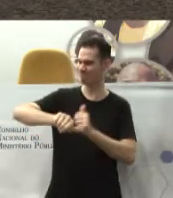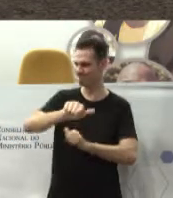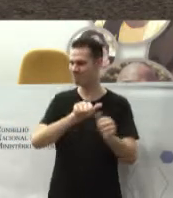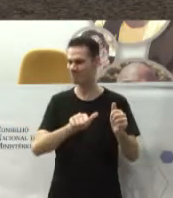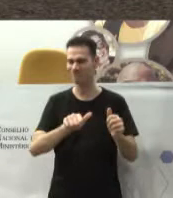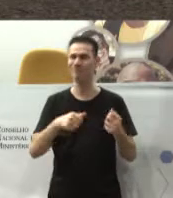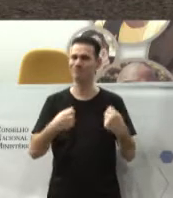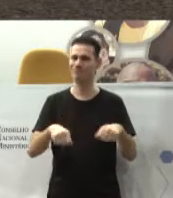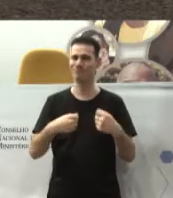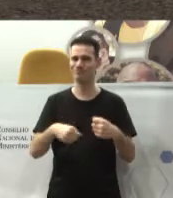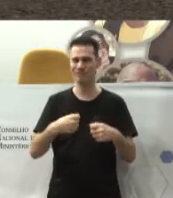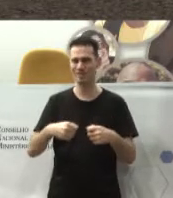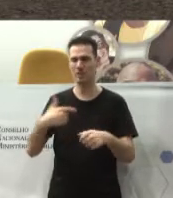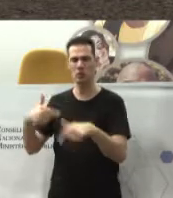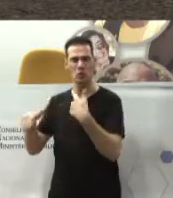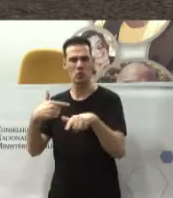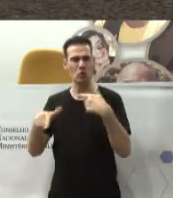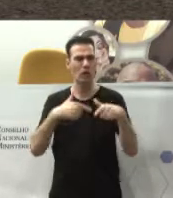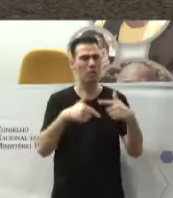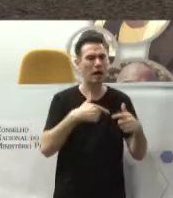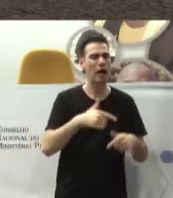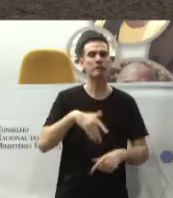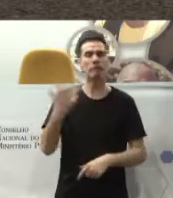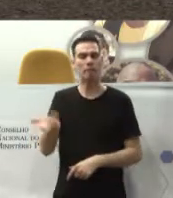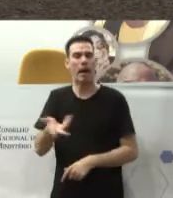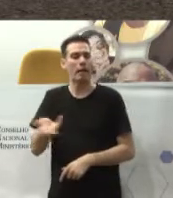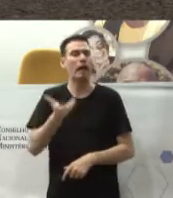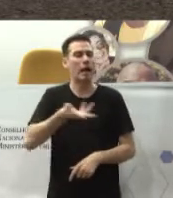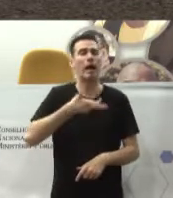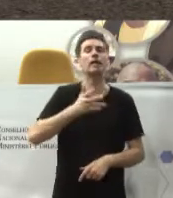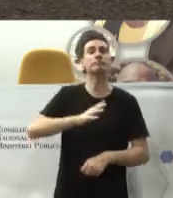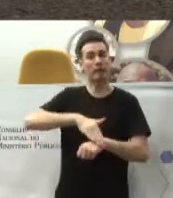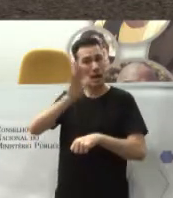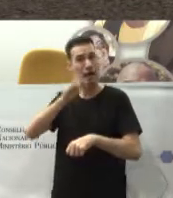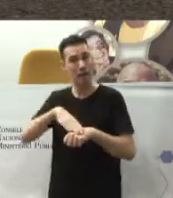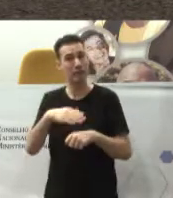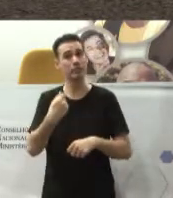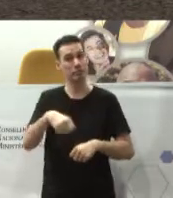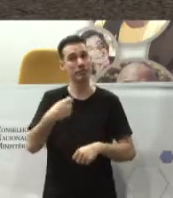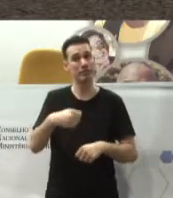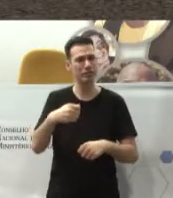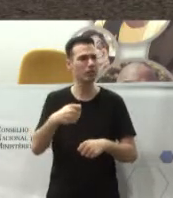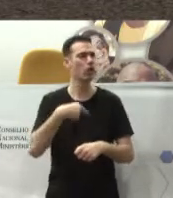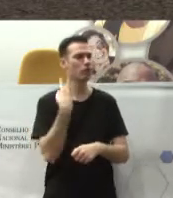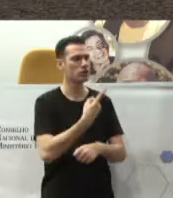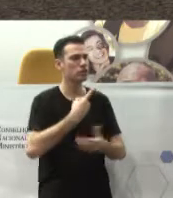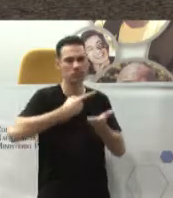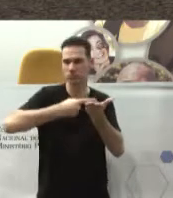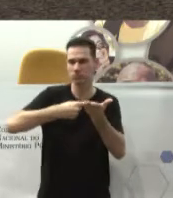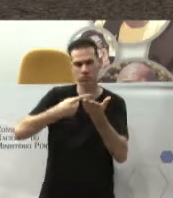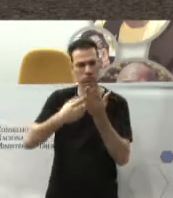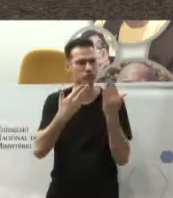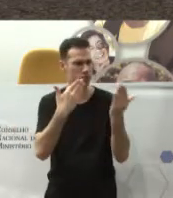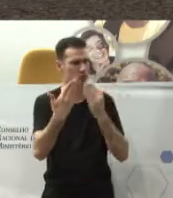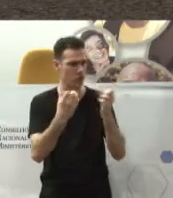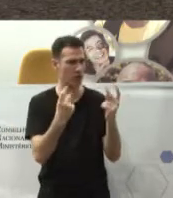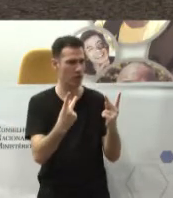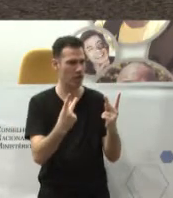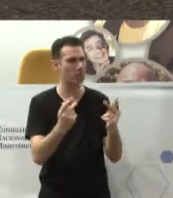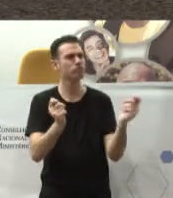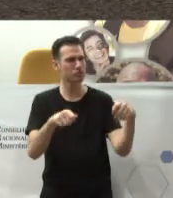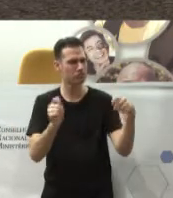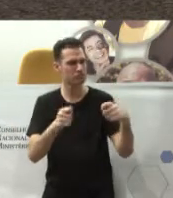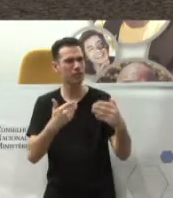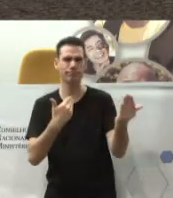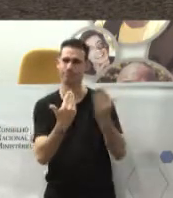interlocução e de produção de resultados que sejam de alguma forma consensuais, sem que isso agrida a nossa autonomia.